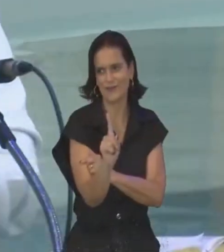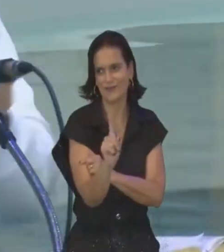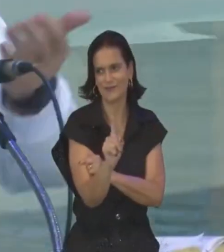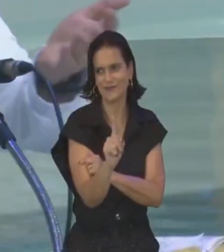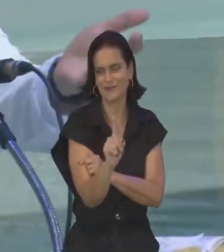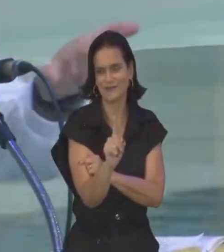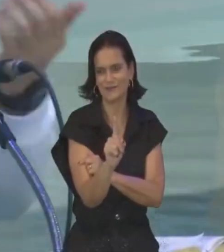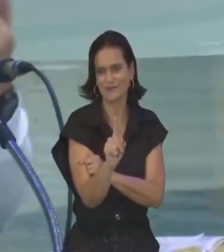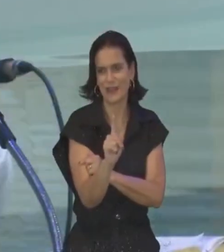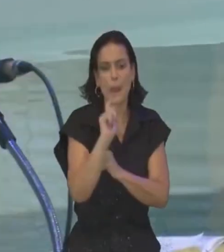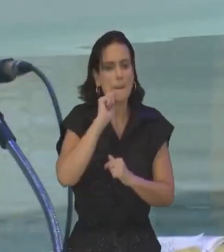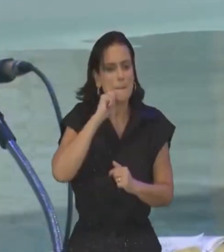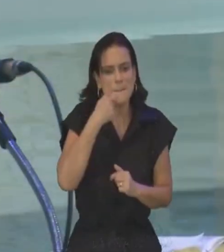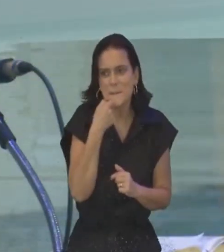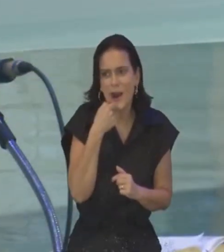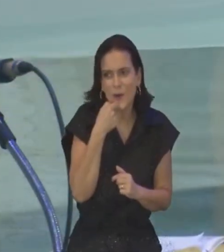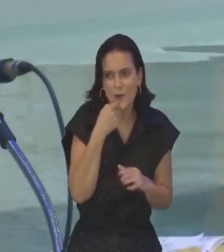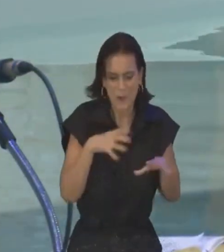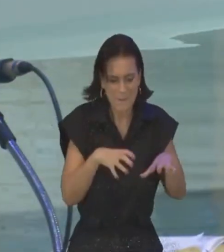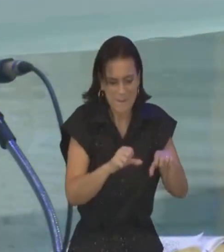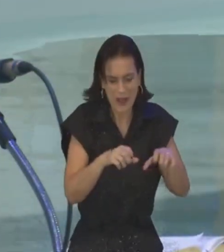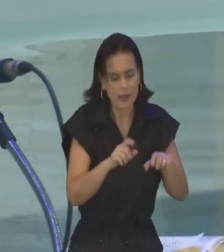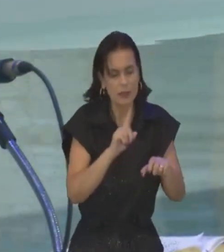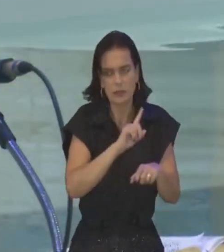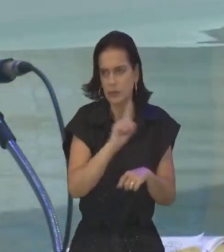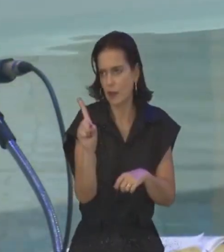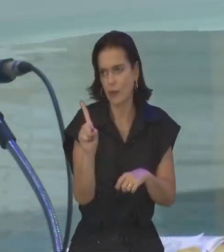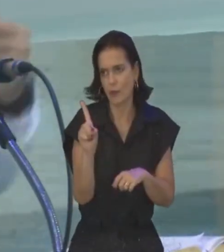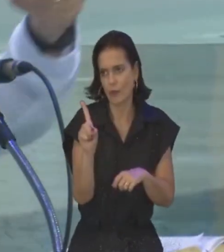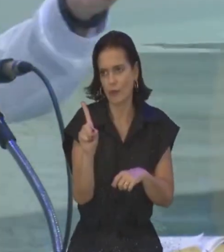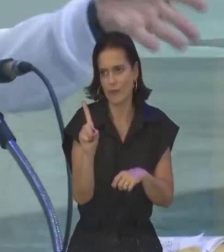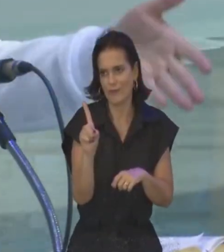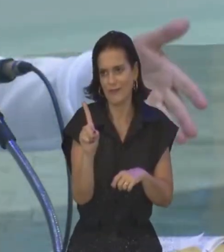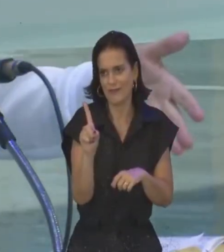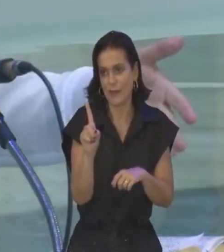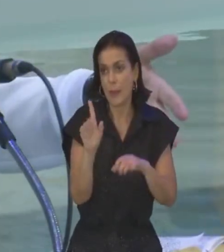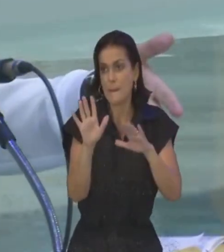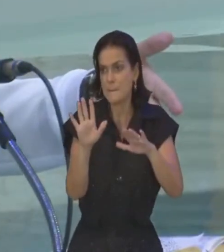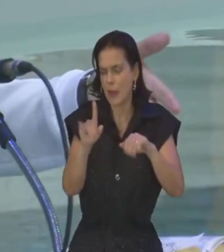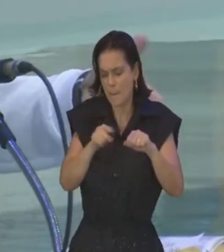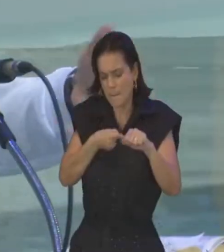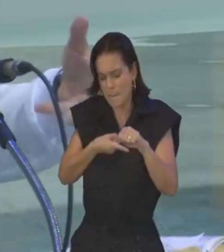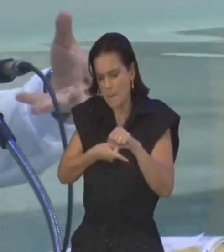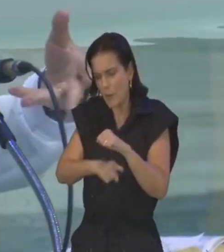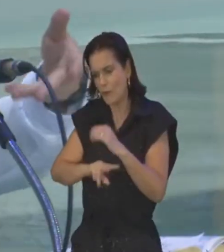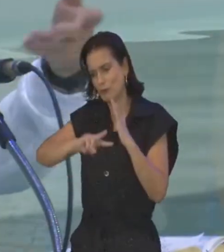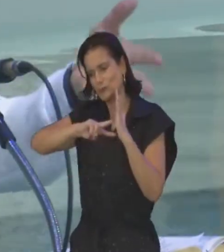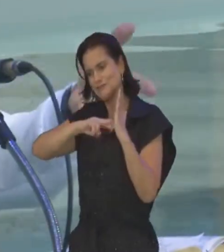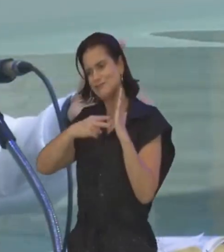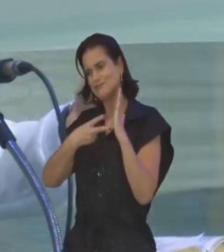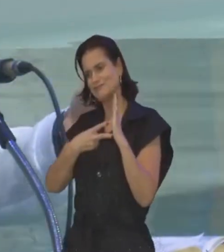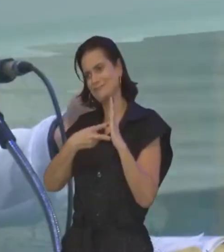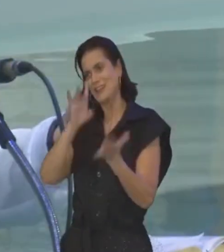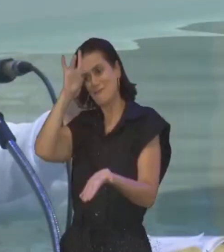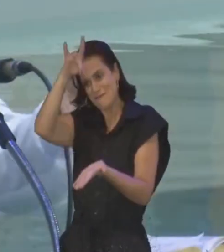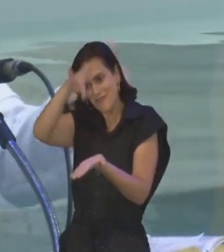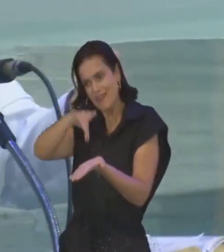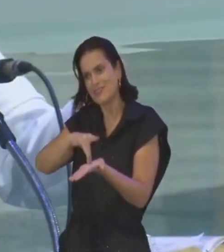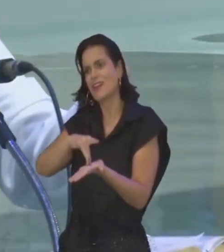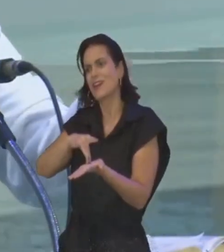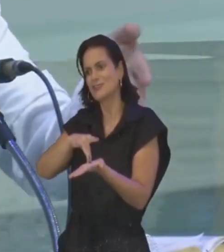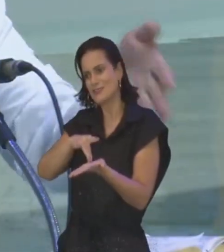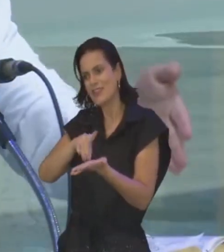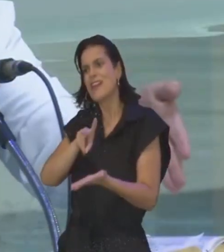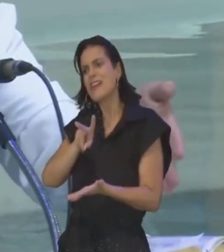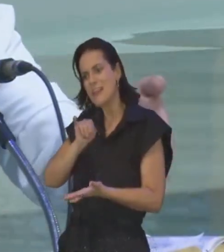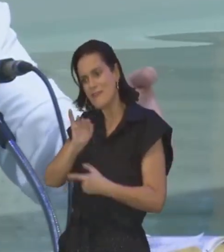estou, não do pão daquele que você come todos os dias, mas de algo mais profundo, de algo mais real, que vai